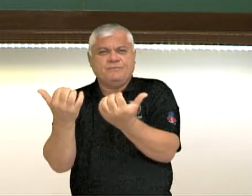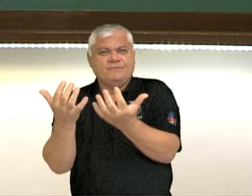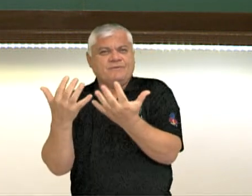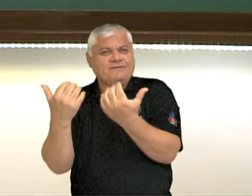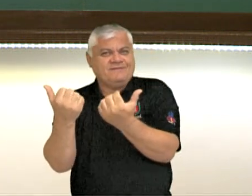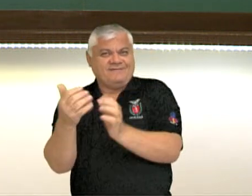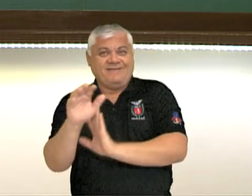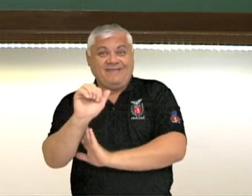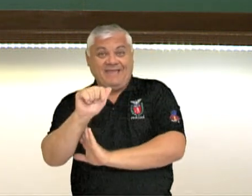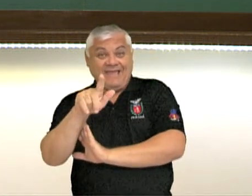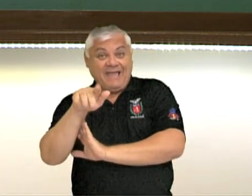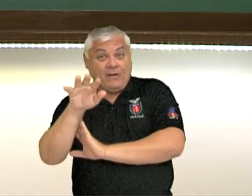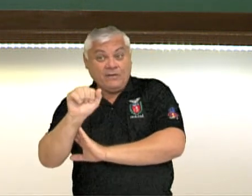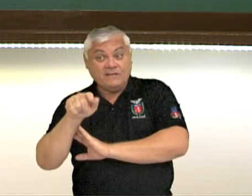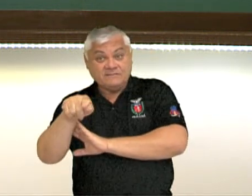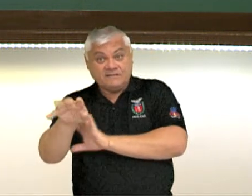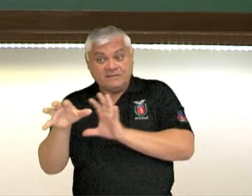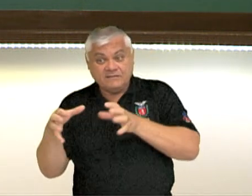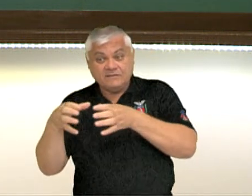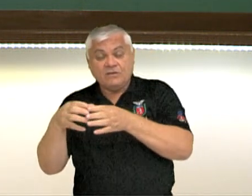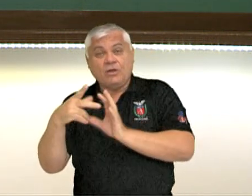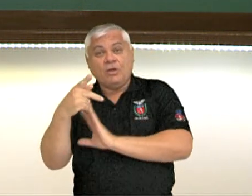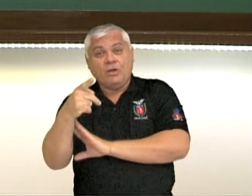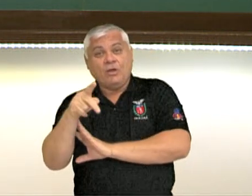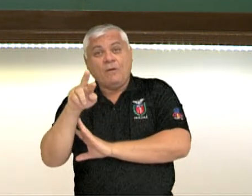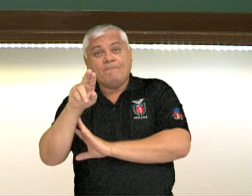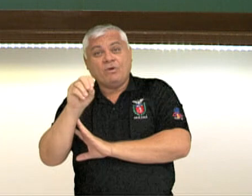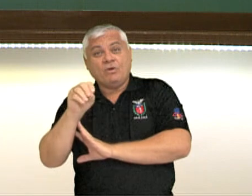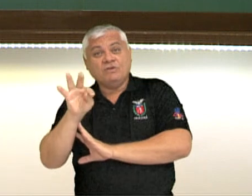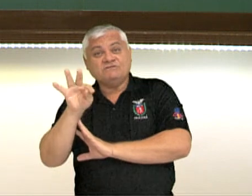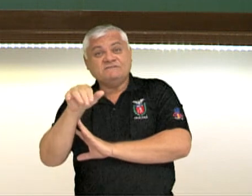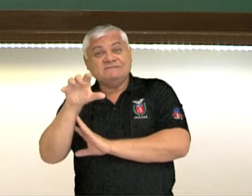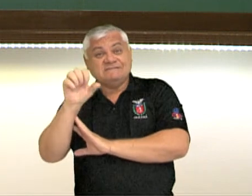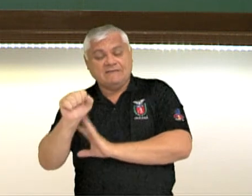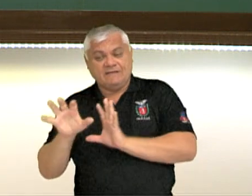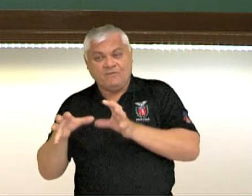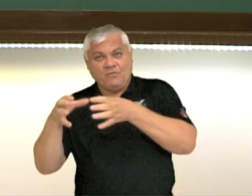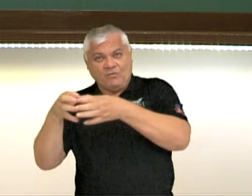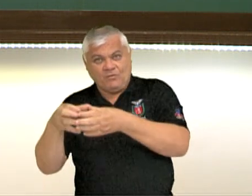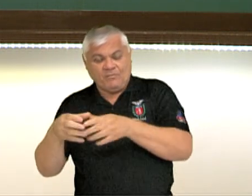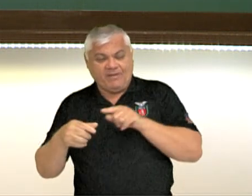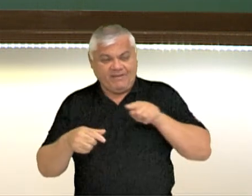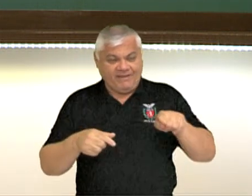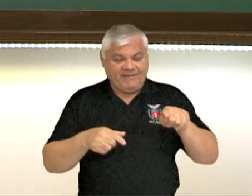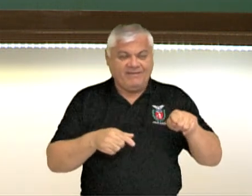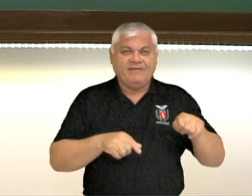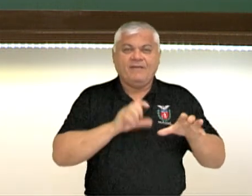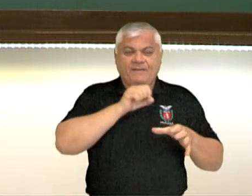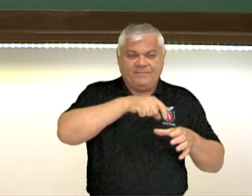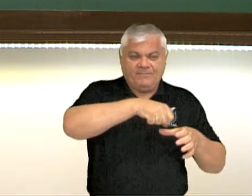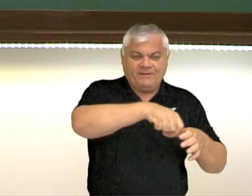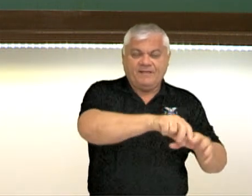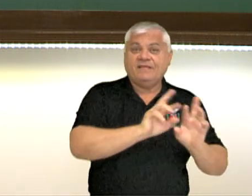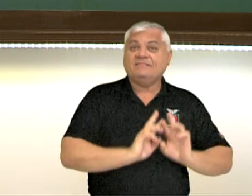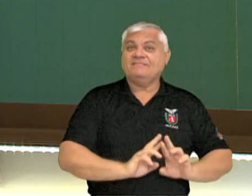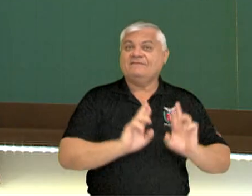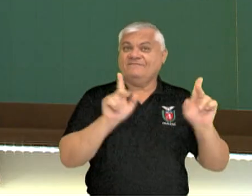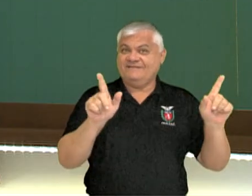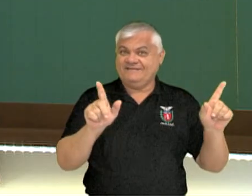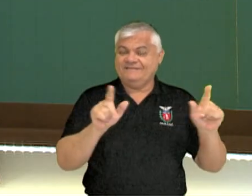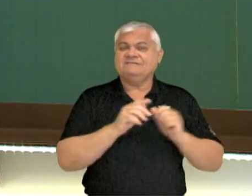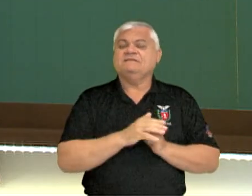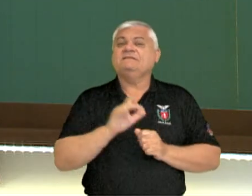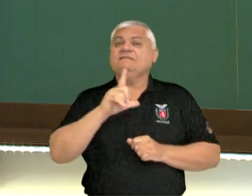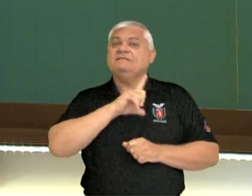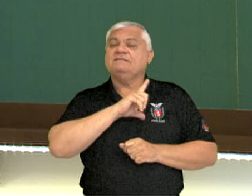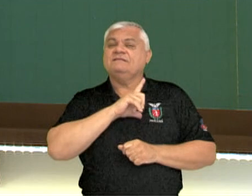reino protista e as plantas estão no reino plantae. Então, há uma diferença entre elas, né, para que elas